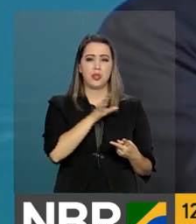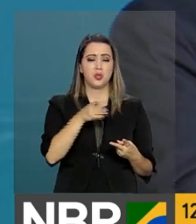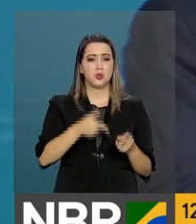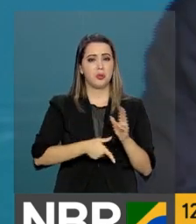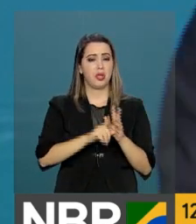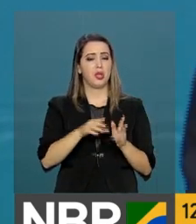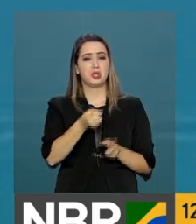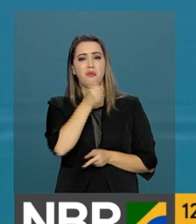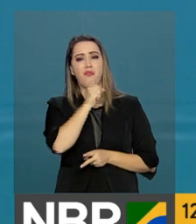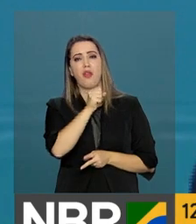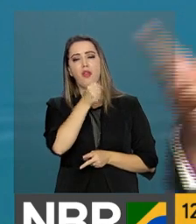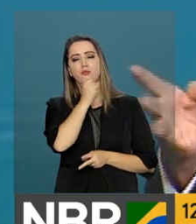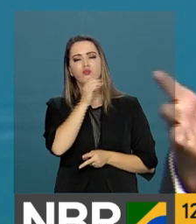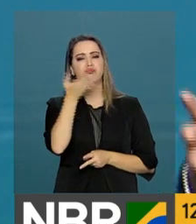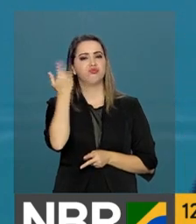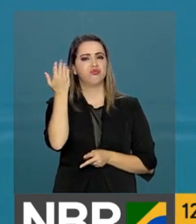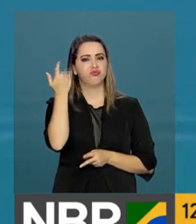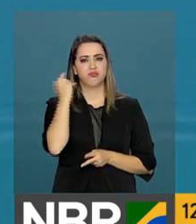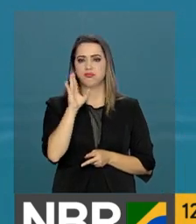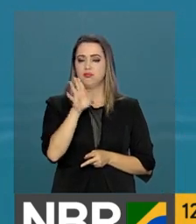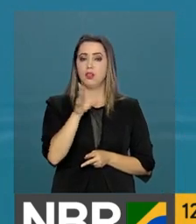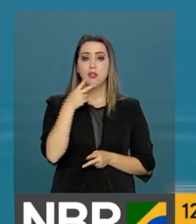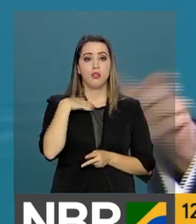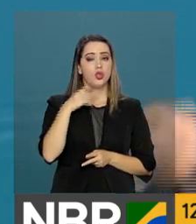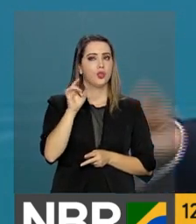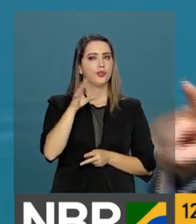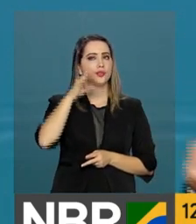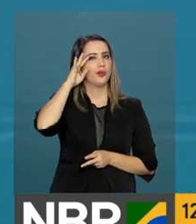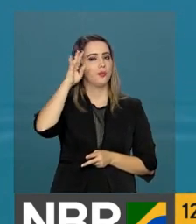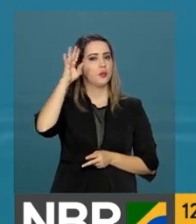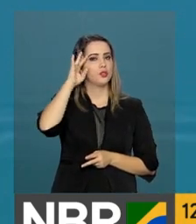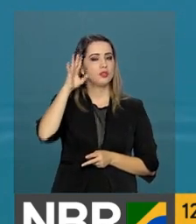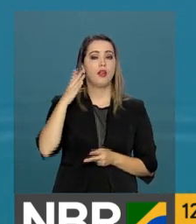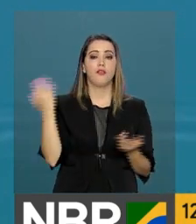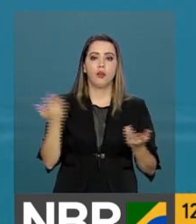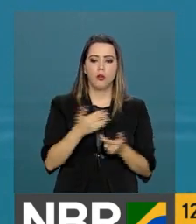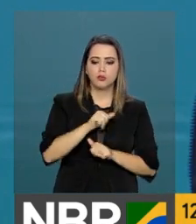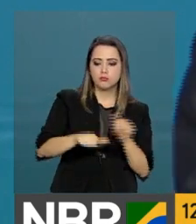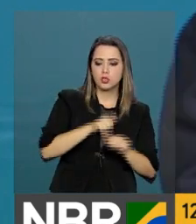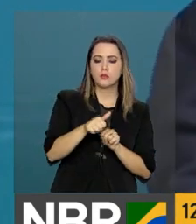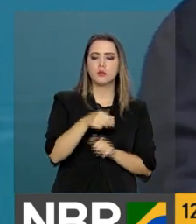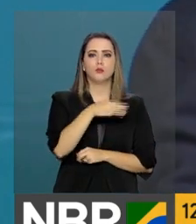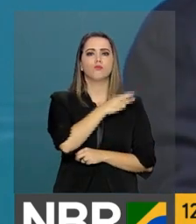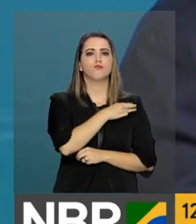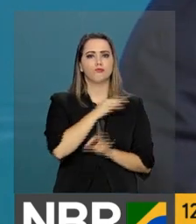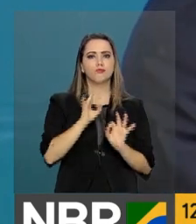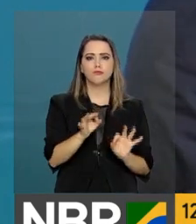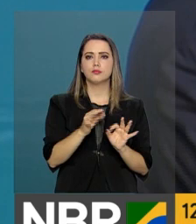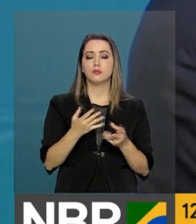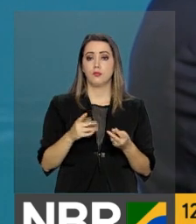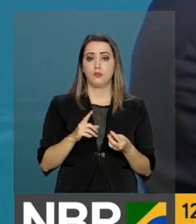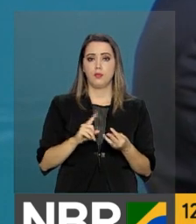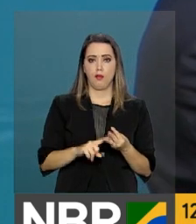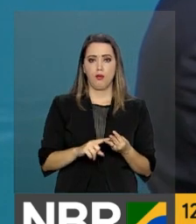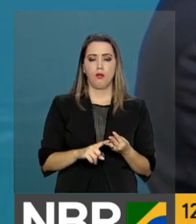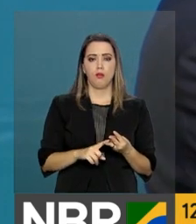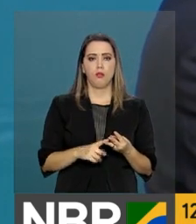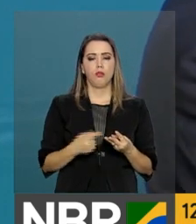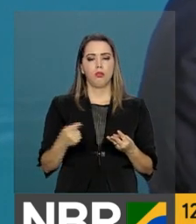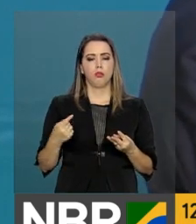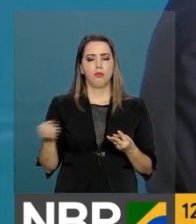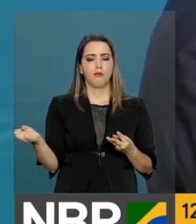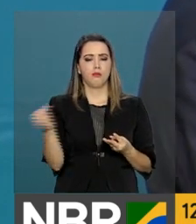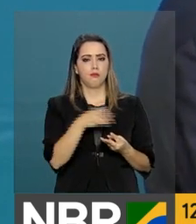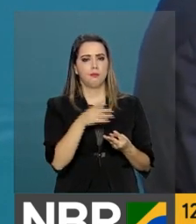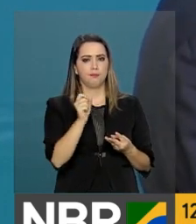de 20 anos se imaginava fazer uma reforma, só foi feita agora. Imaginava-se uma revisão, uma